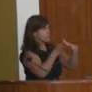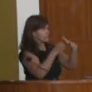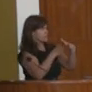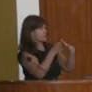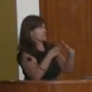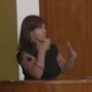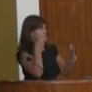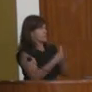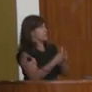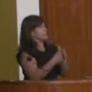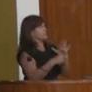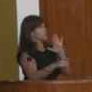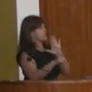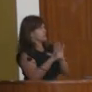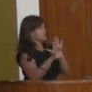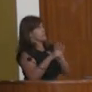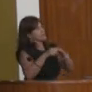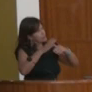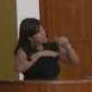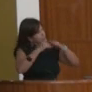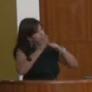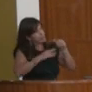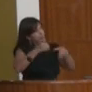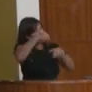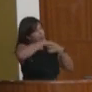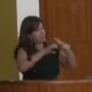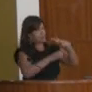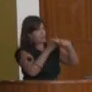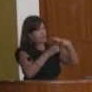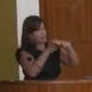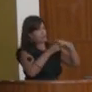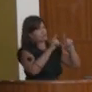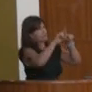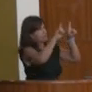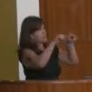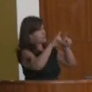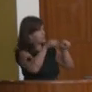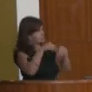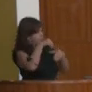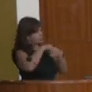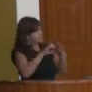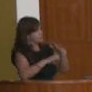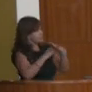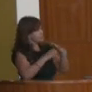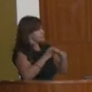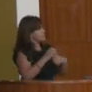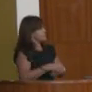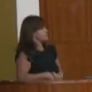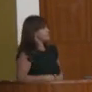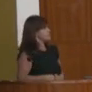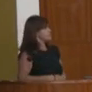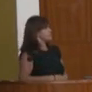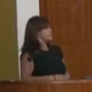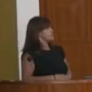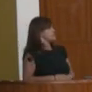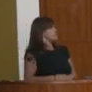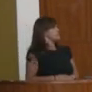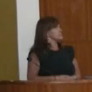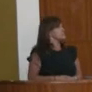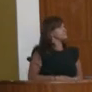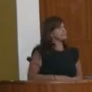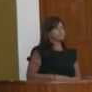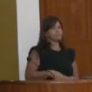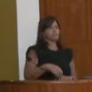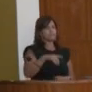feito dessa maneira e vamos ter que capacitar os demais companheiros de trabalho. Sim. Próxima pergunta da senhora